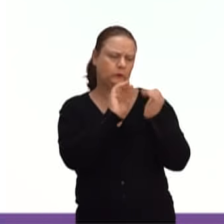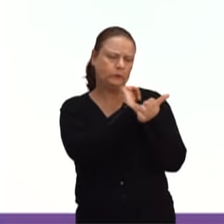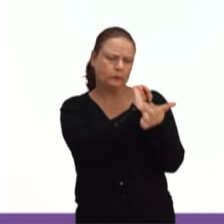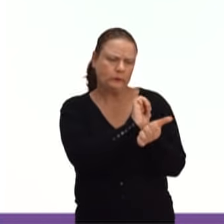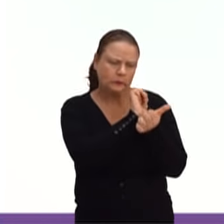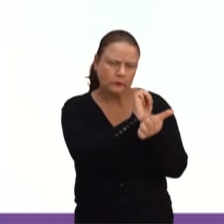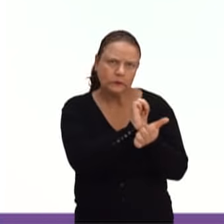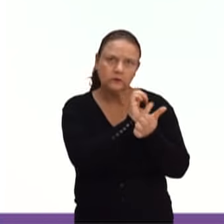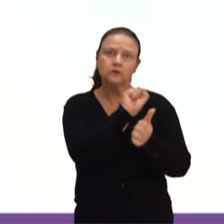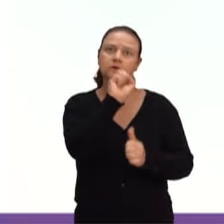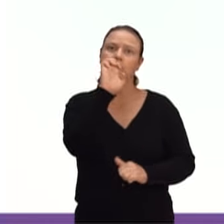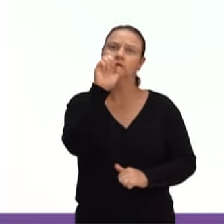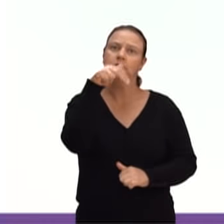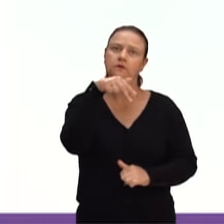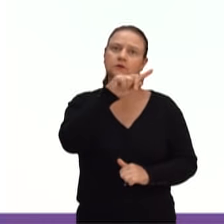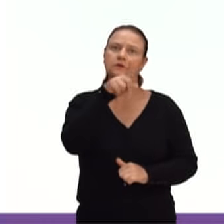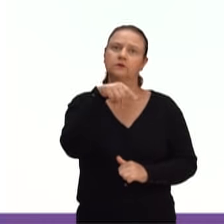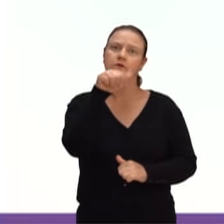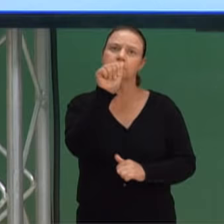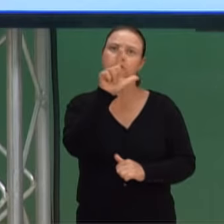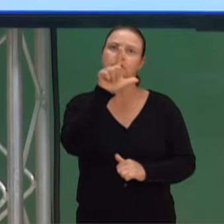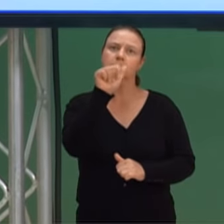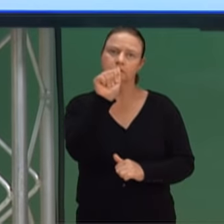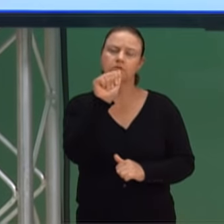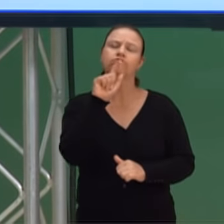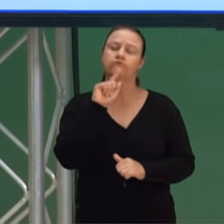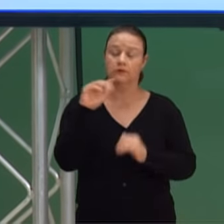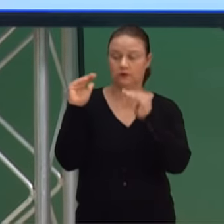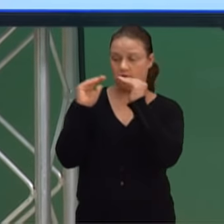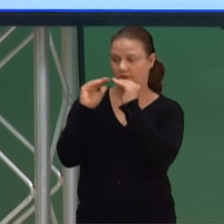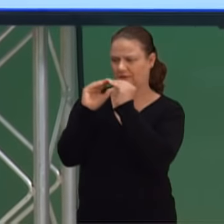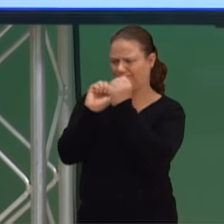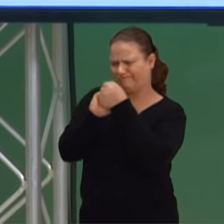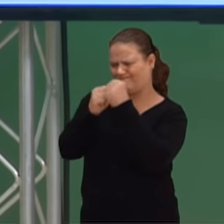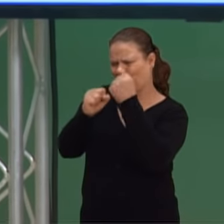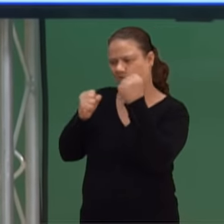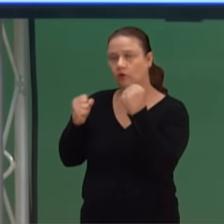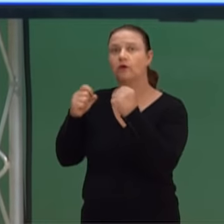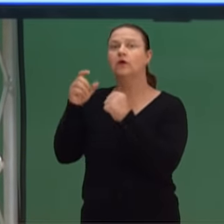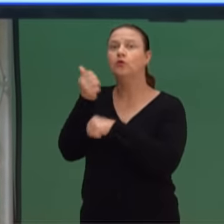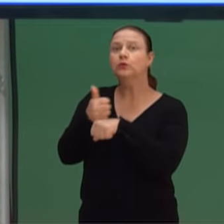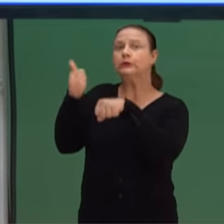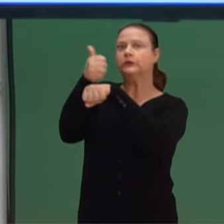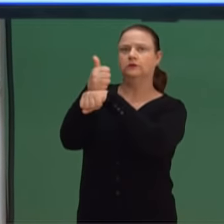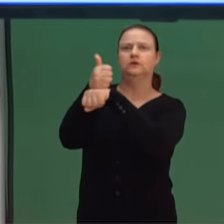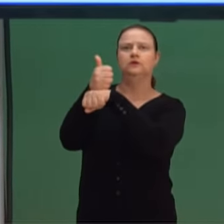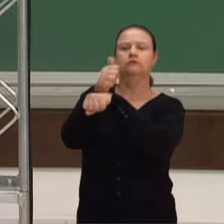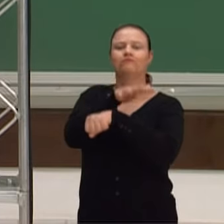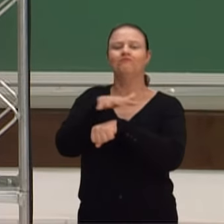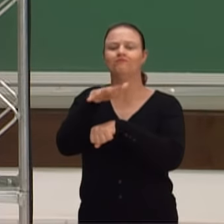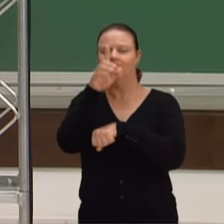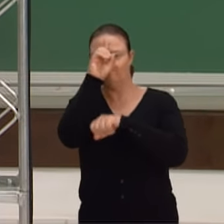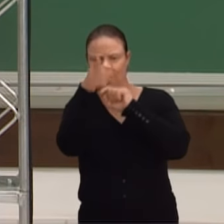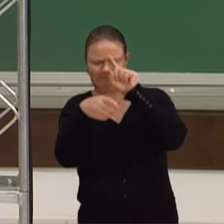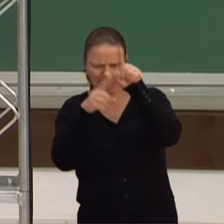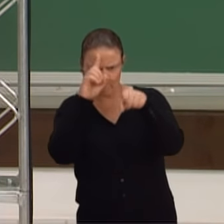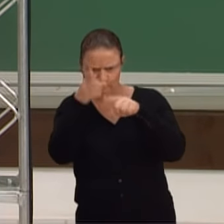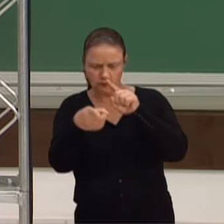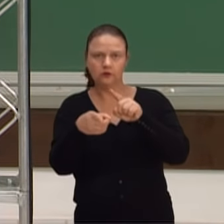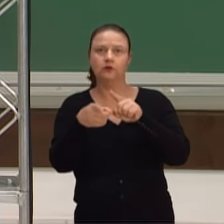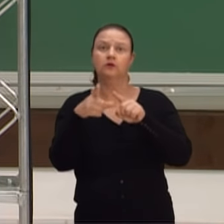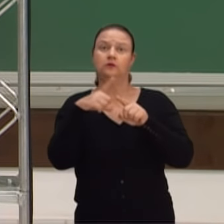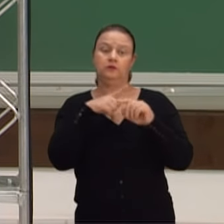Casa Grande? A casa do senhor de engenho, que era uma casa grande. Lembra disso da última aula? A senzala,